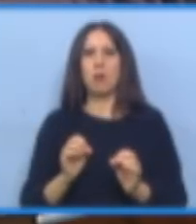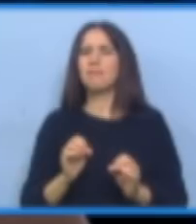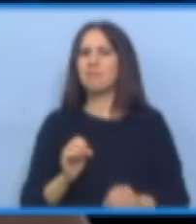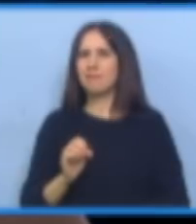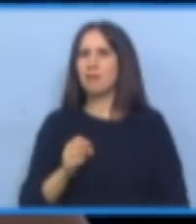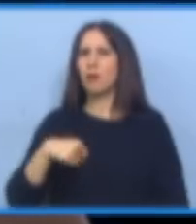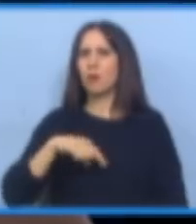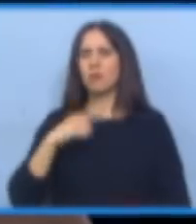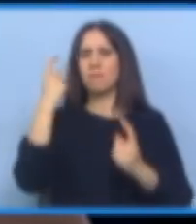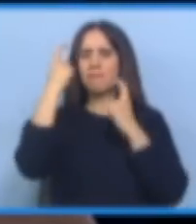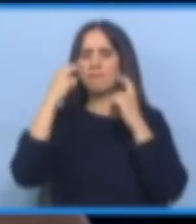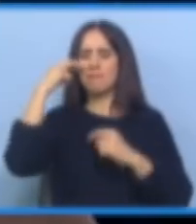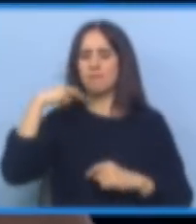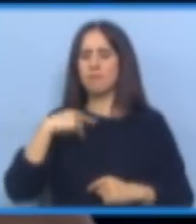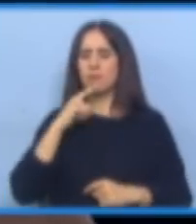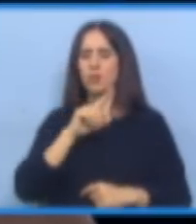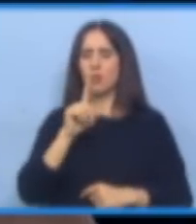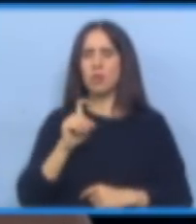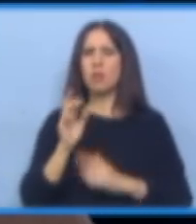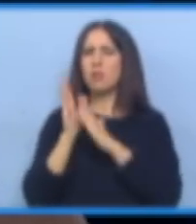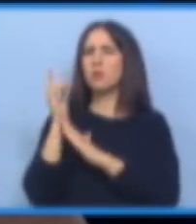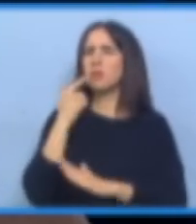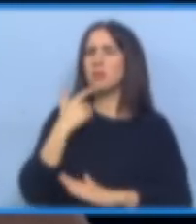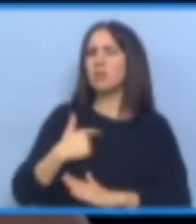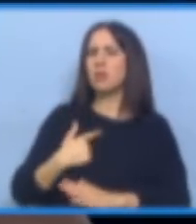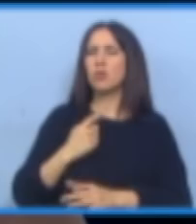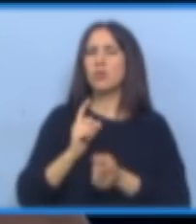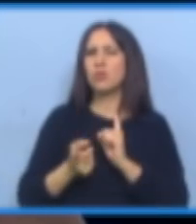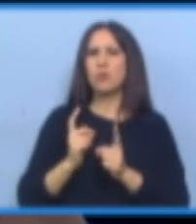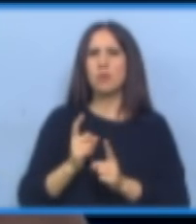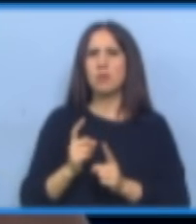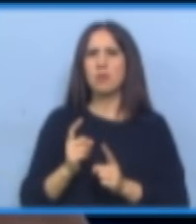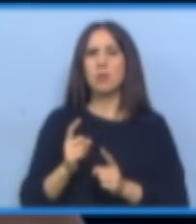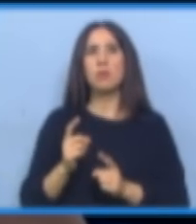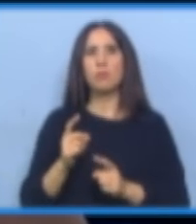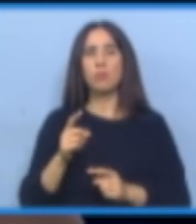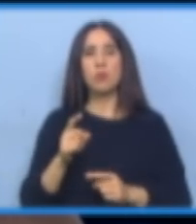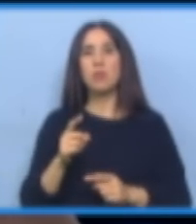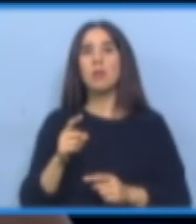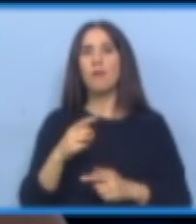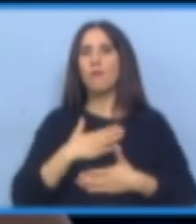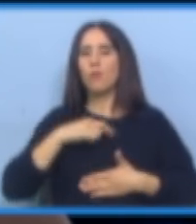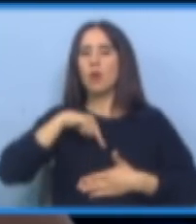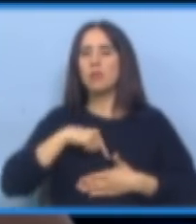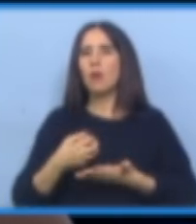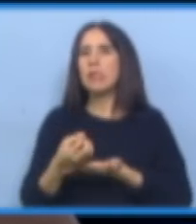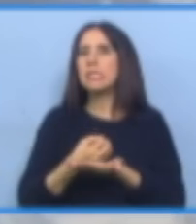acho que temos que nos perguntar o que é que Deus nos está a querer dizer com esta sequia, esta seca de vocações.